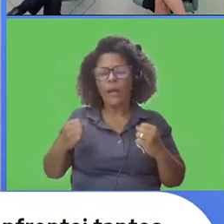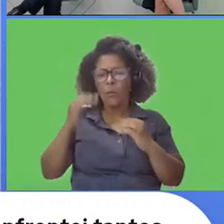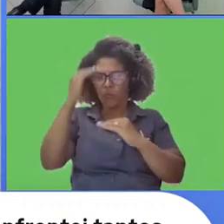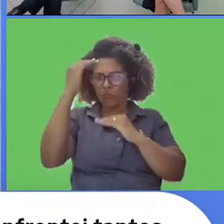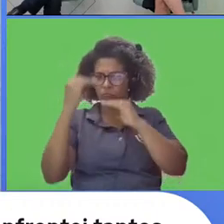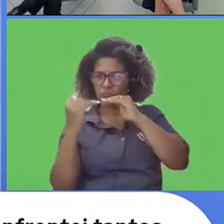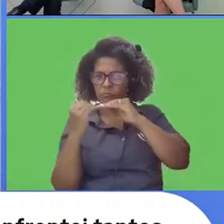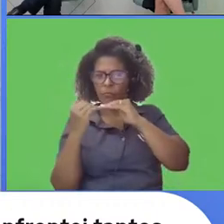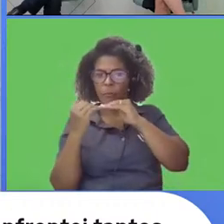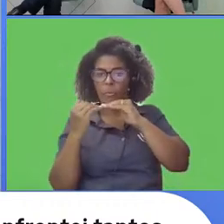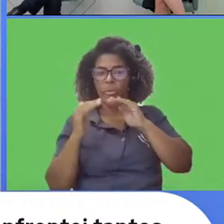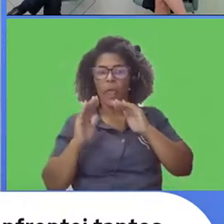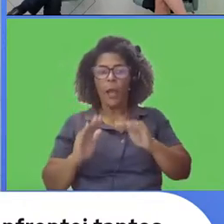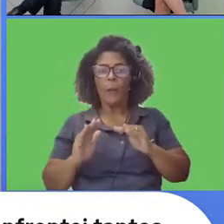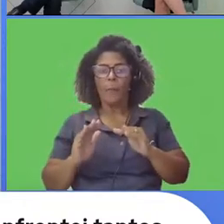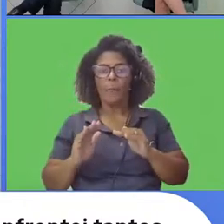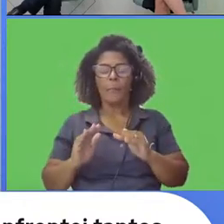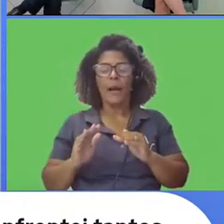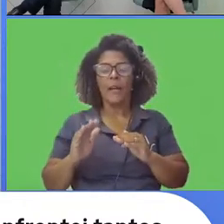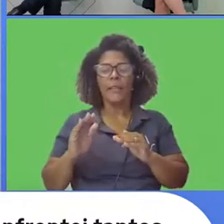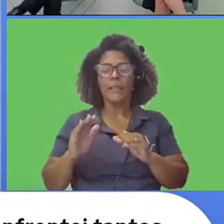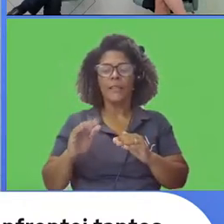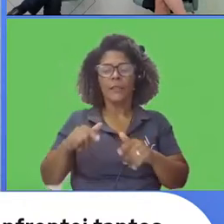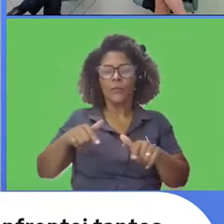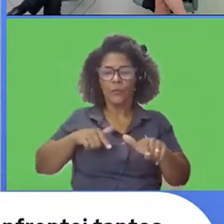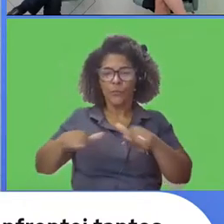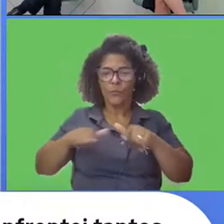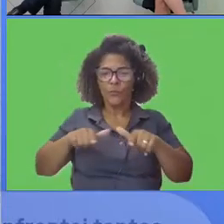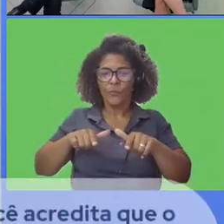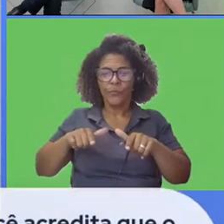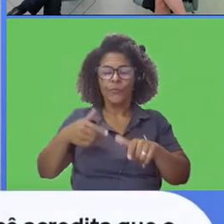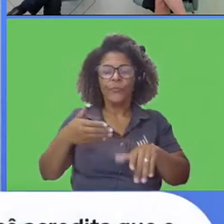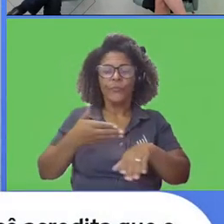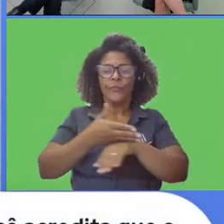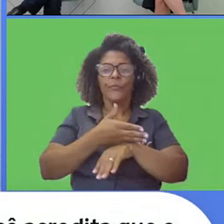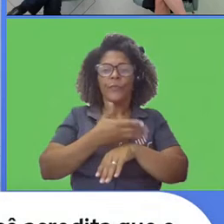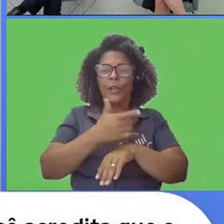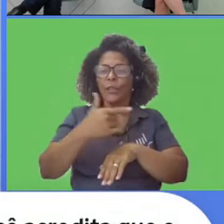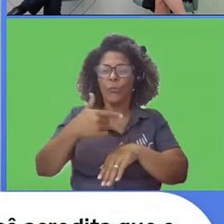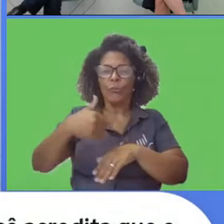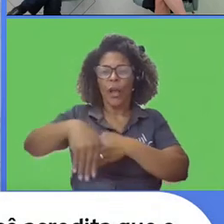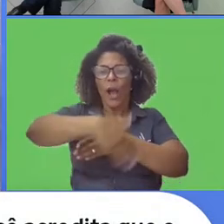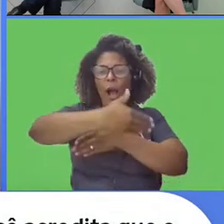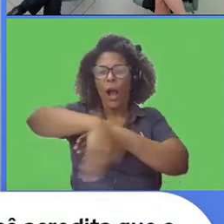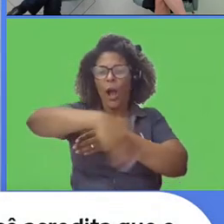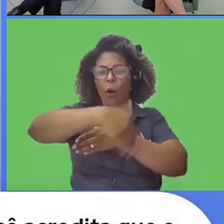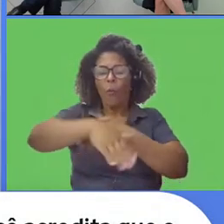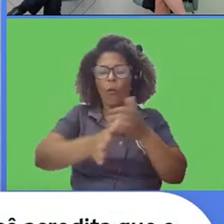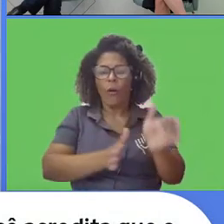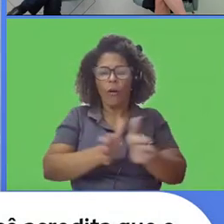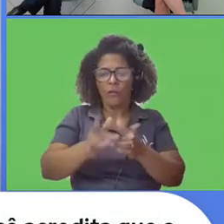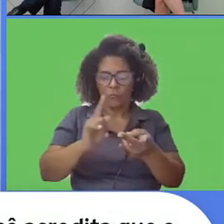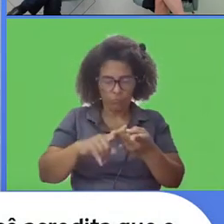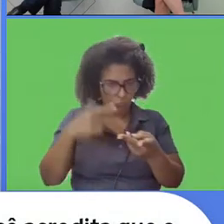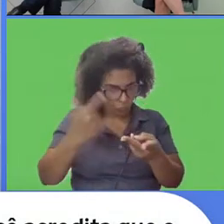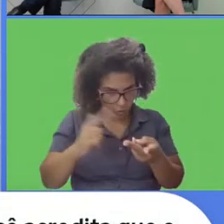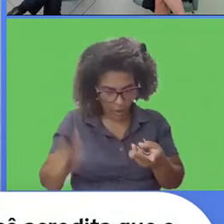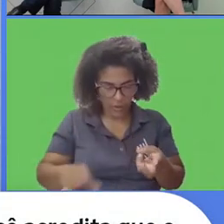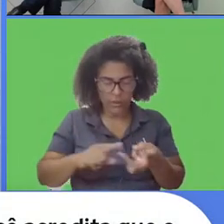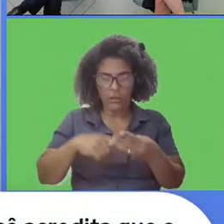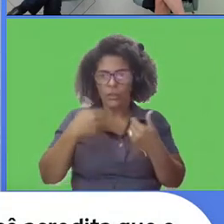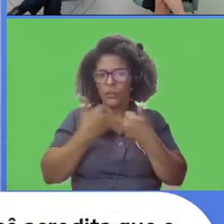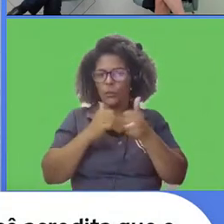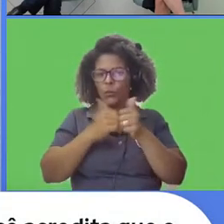ela sai do seu ambiente de trabalho, ela não tem acessibilidade nas calçadas, não tem acessibilidade nos ônibus, não tem acessibilidade